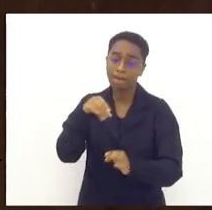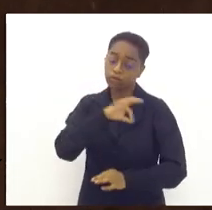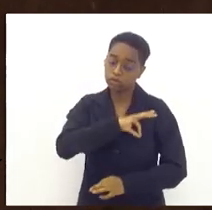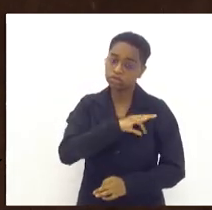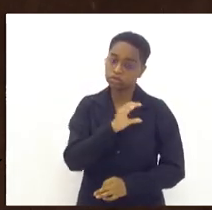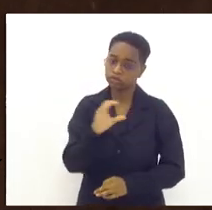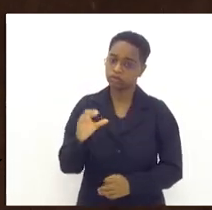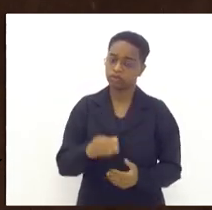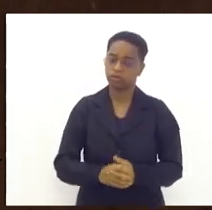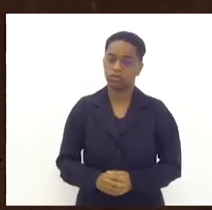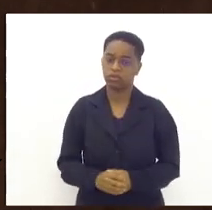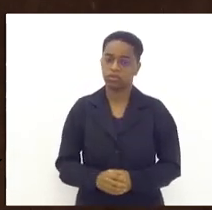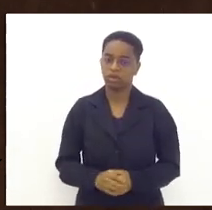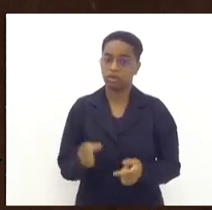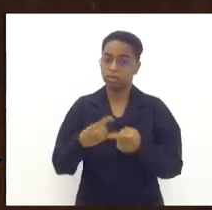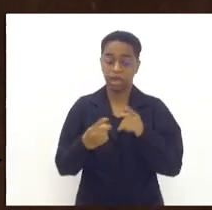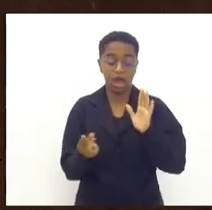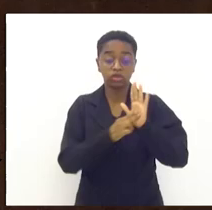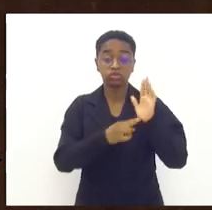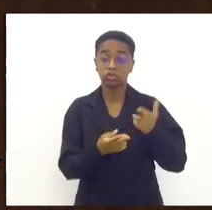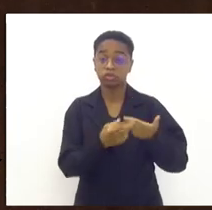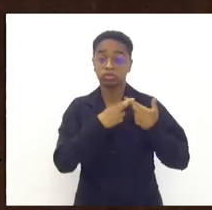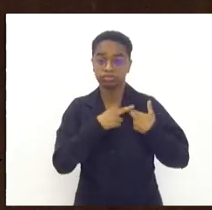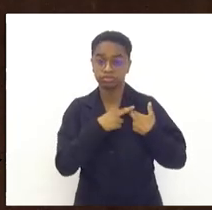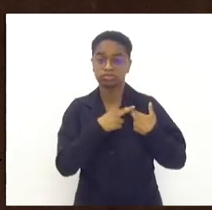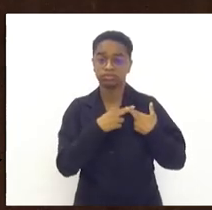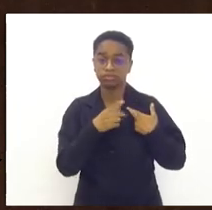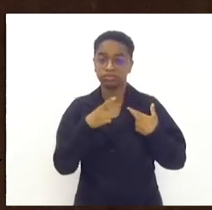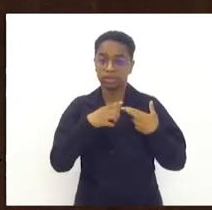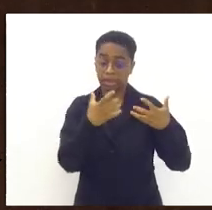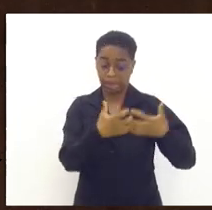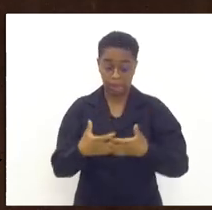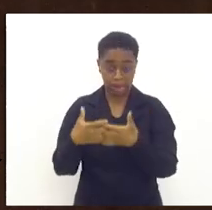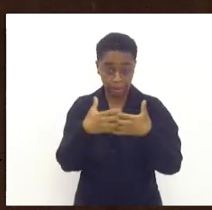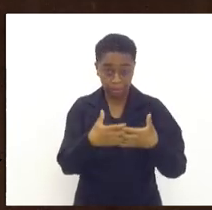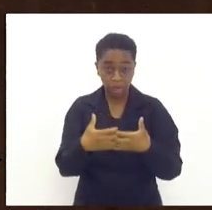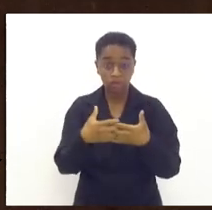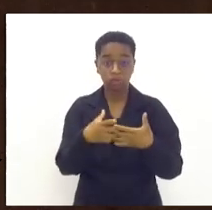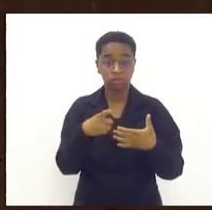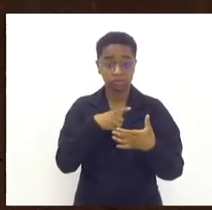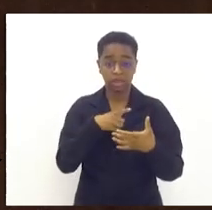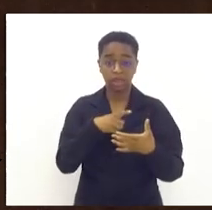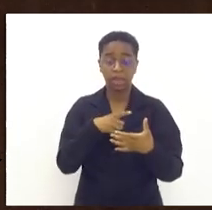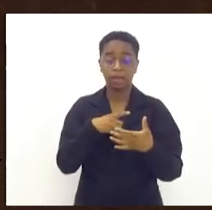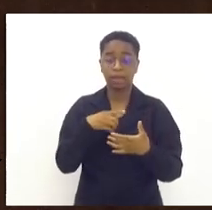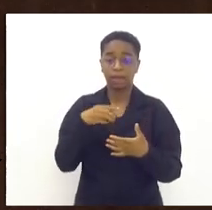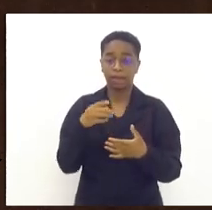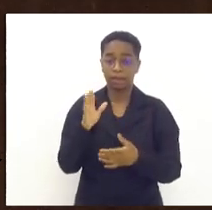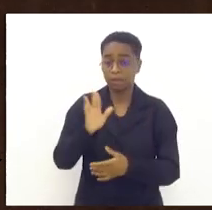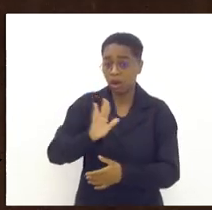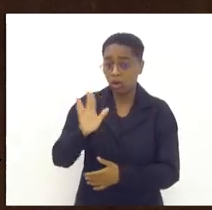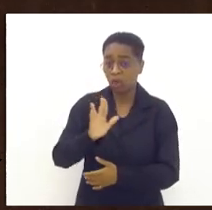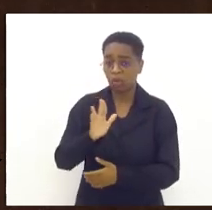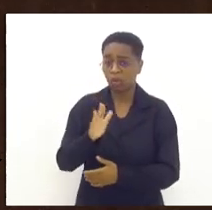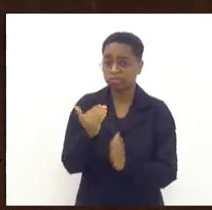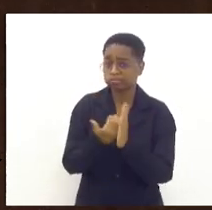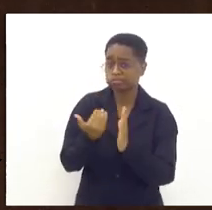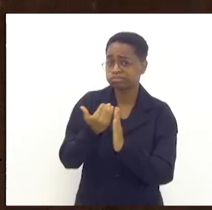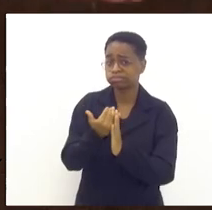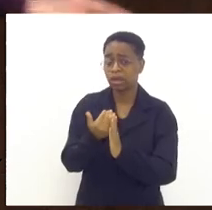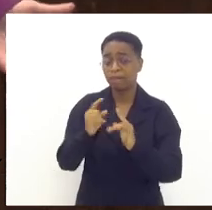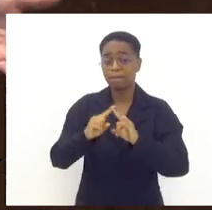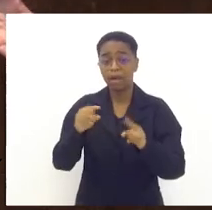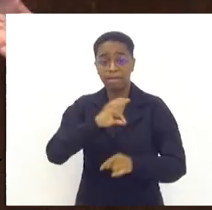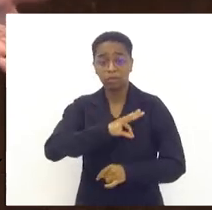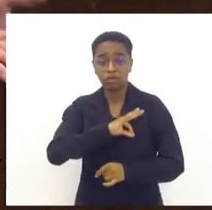ela assumir a responsabilidade de receber esse caminhão contendo essa quantidade imensa de maconha. E, ao mesmo tempo, a própria Polícia Civil